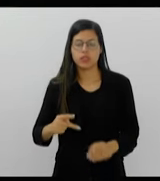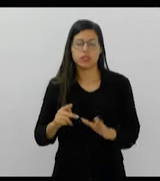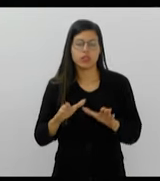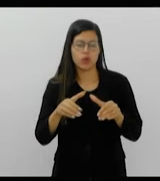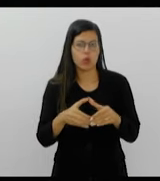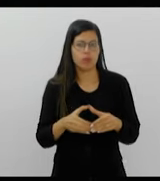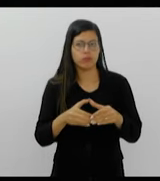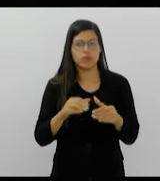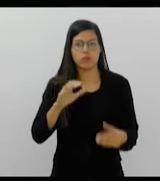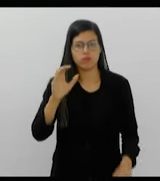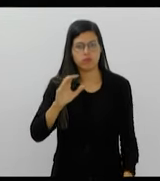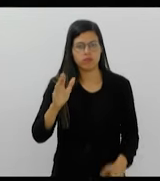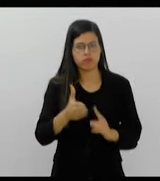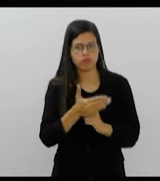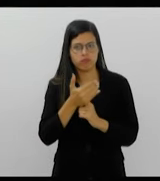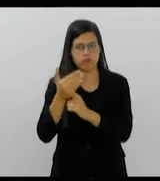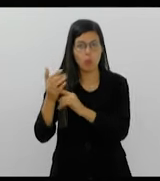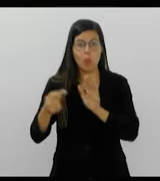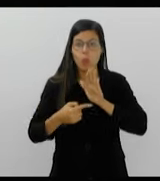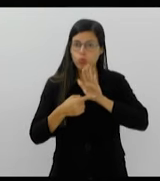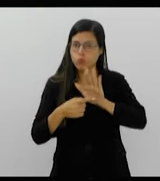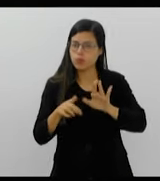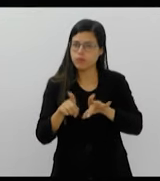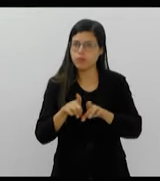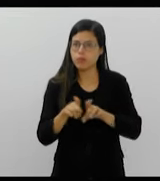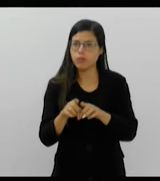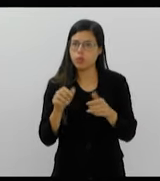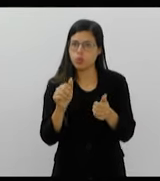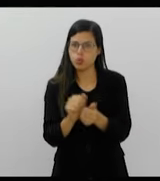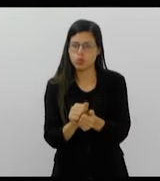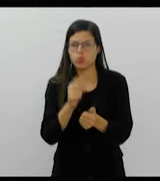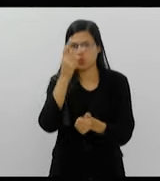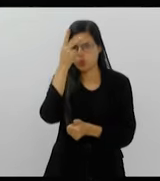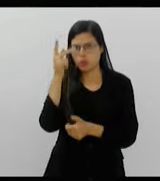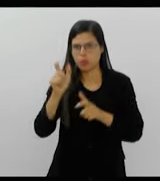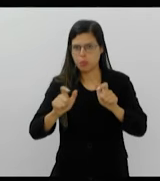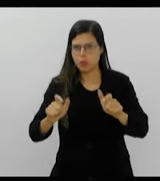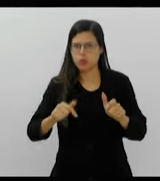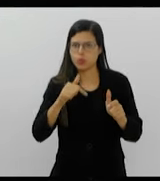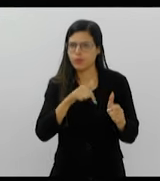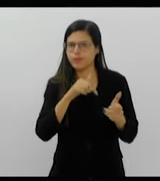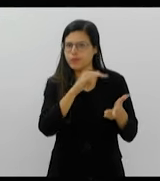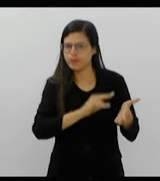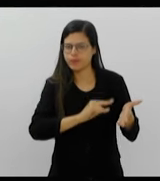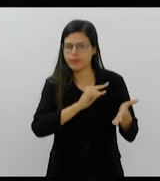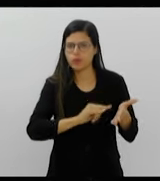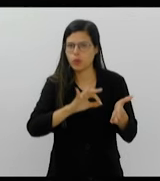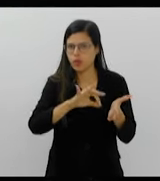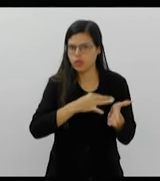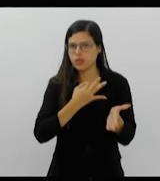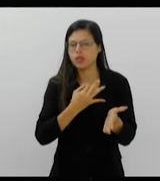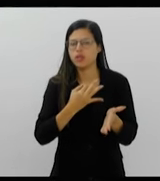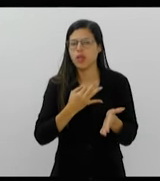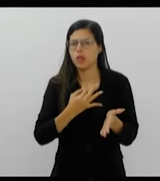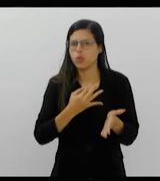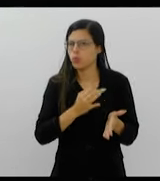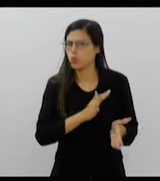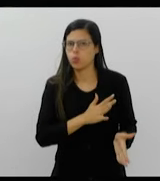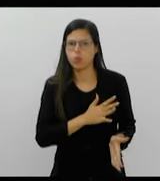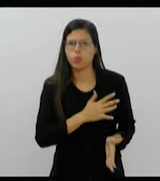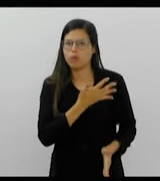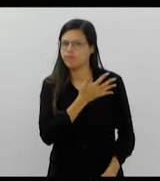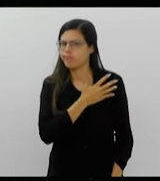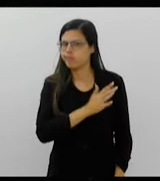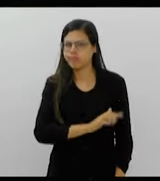Tecnologia, manifestando também, juntamente com as pessoas que aqui estão nesses documentos, o meu repúdio a essa